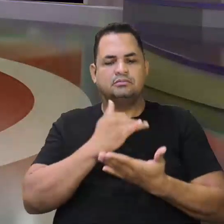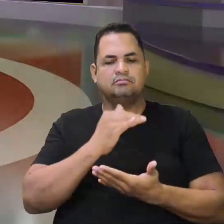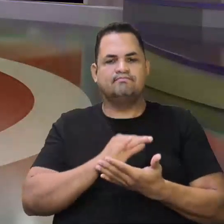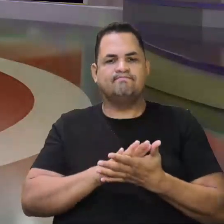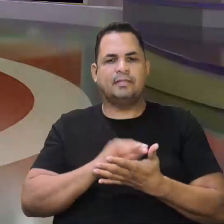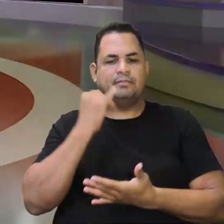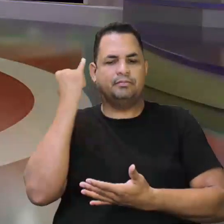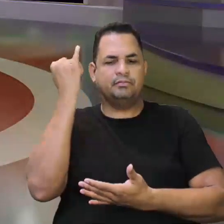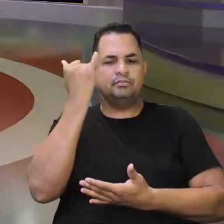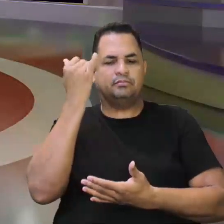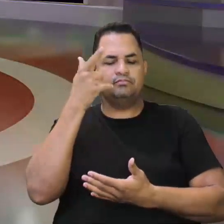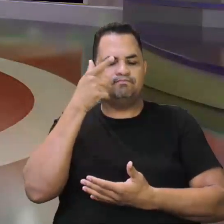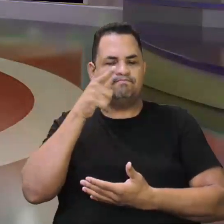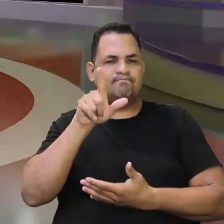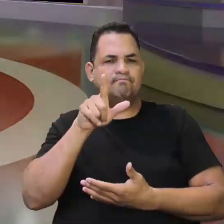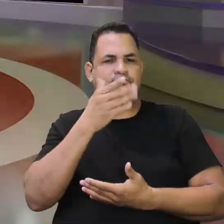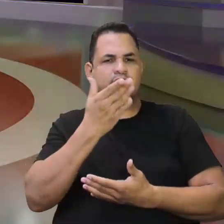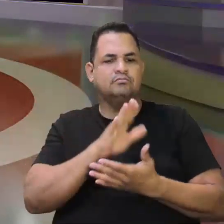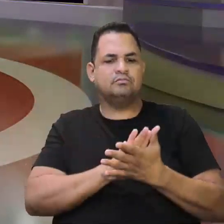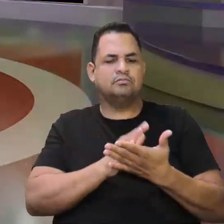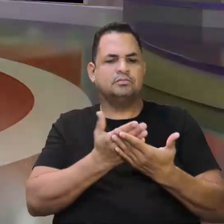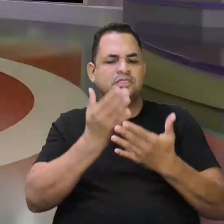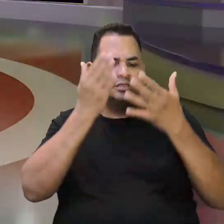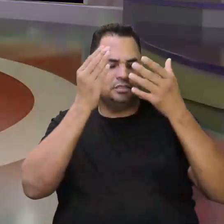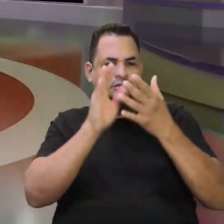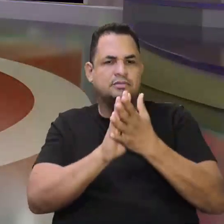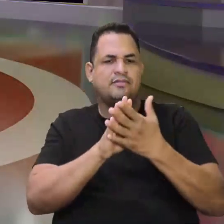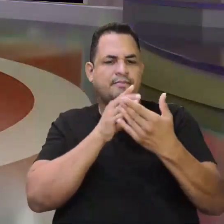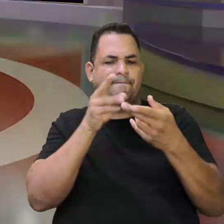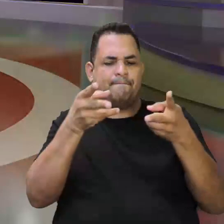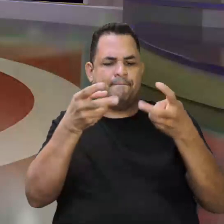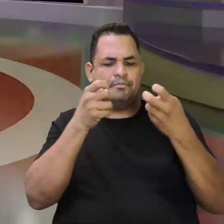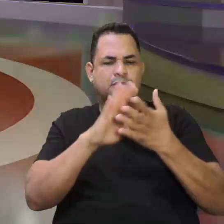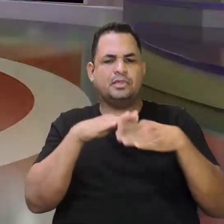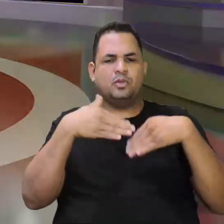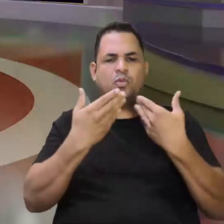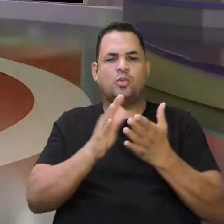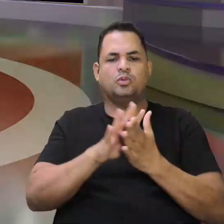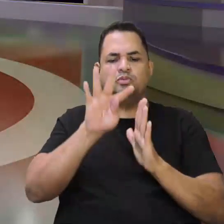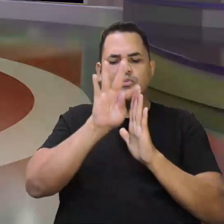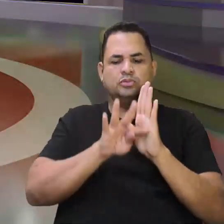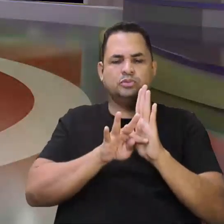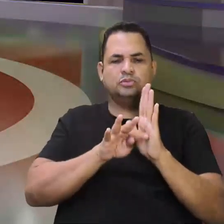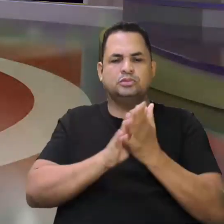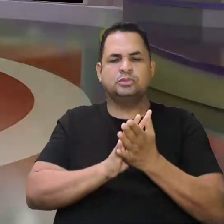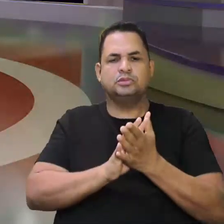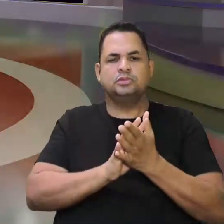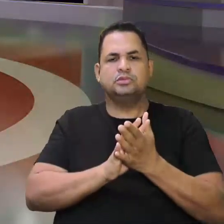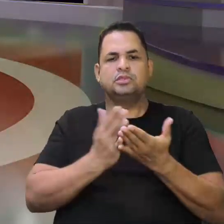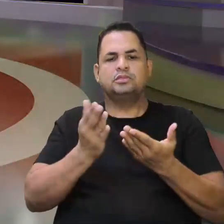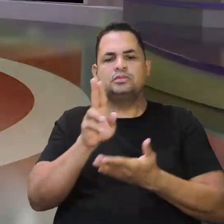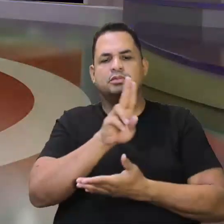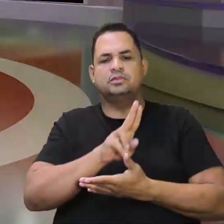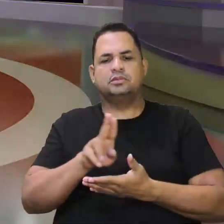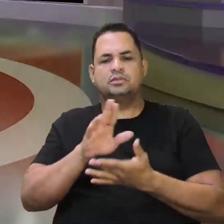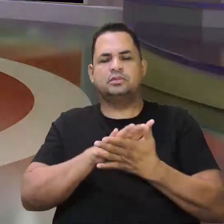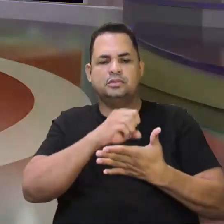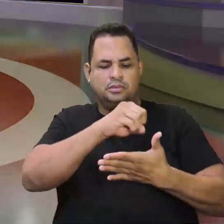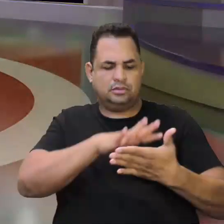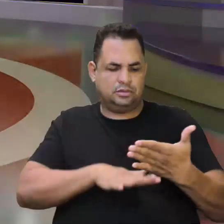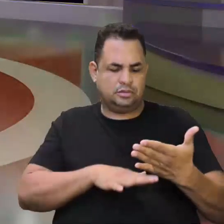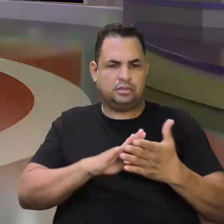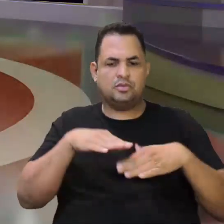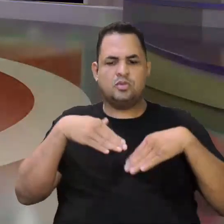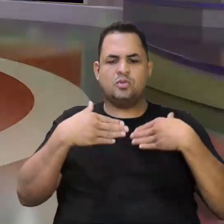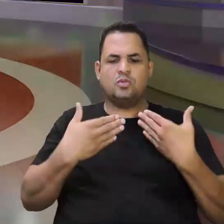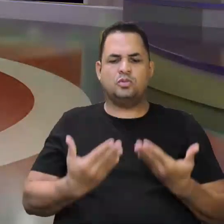interessante que você consiga identificar qual é o tipo de texto que você vai utilizar naquela questão.